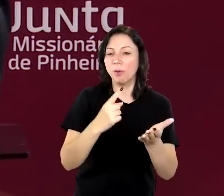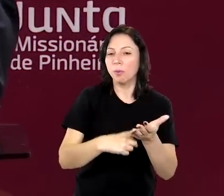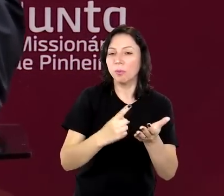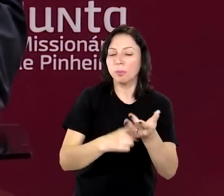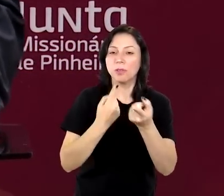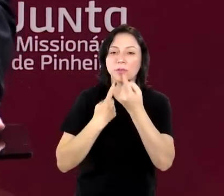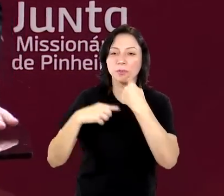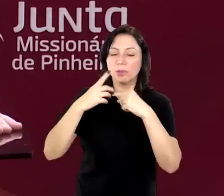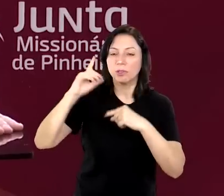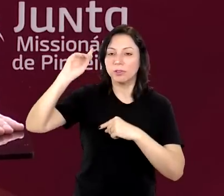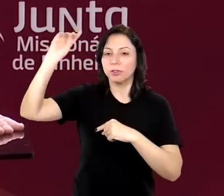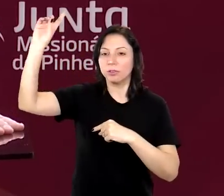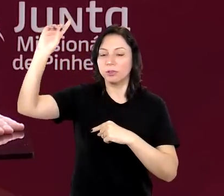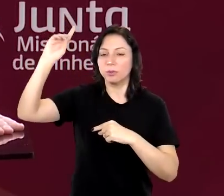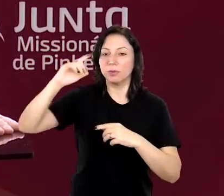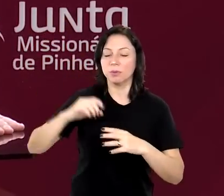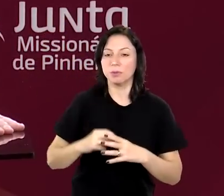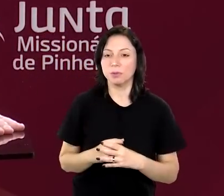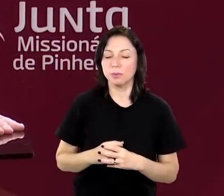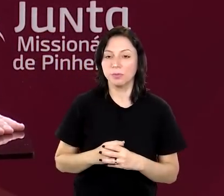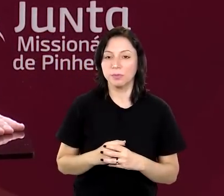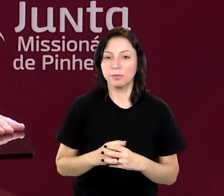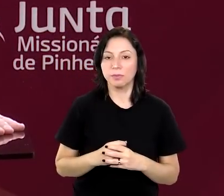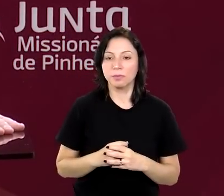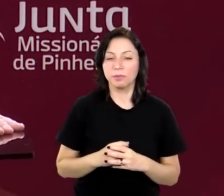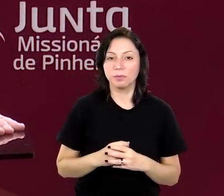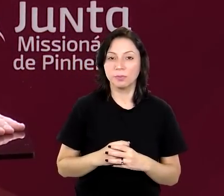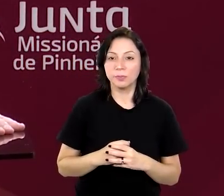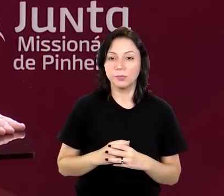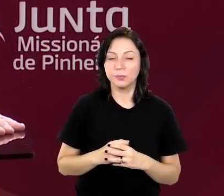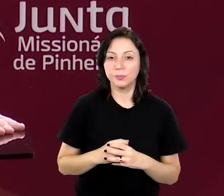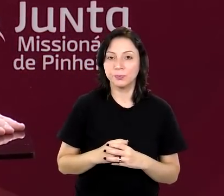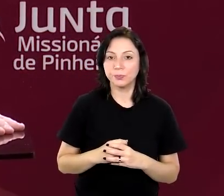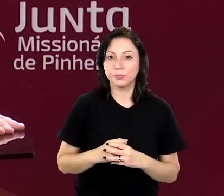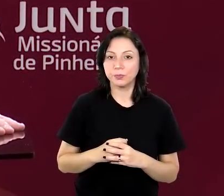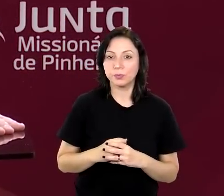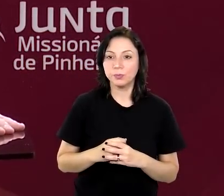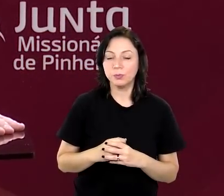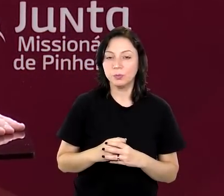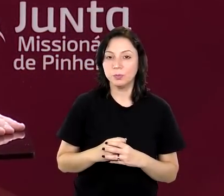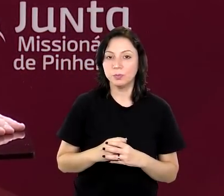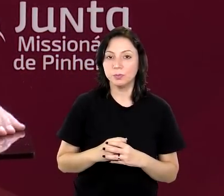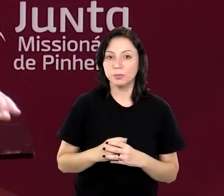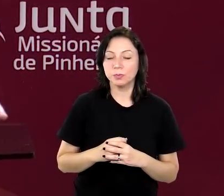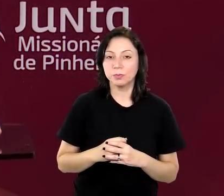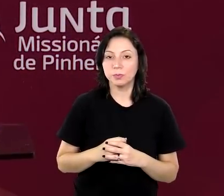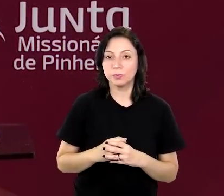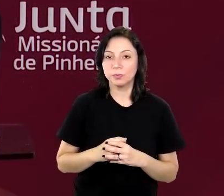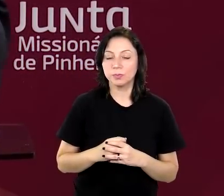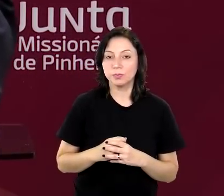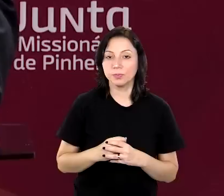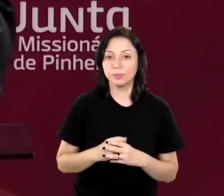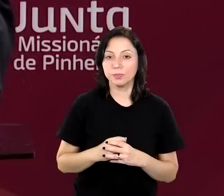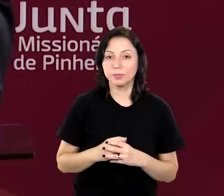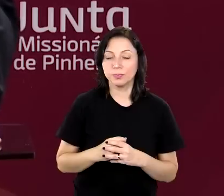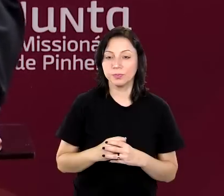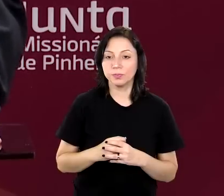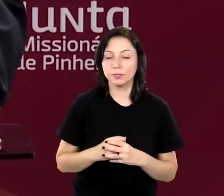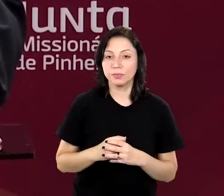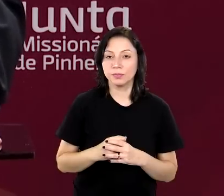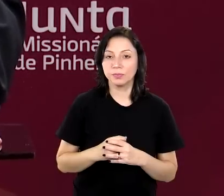pelo poder do Espírito Santo que Ele foi assunto aos céus. E Ele, no seu primeiro decreto como Senhor,